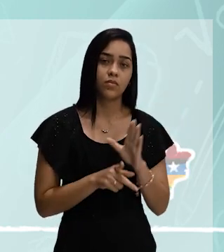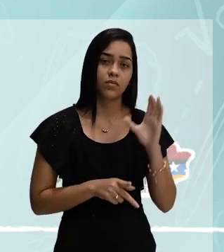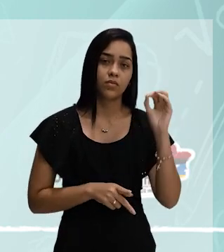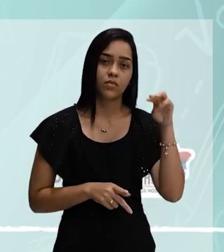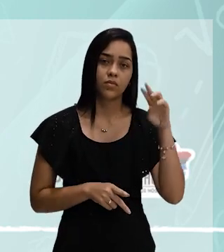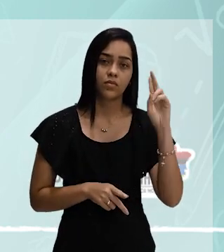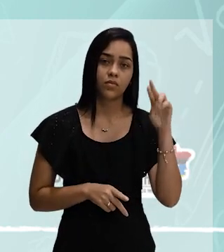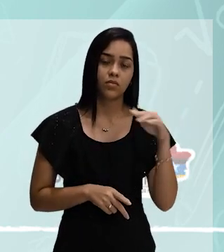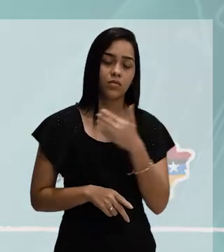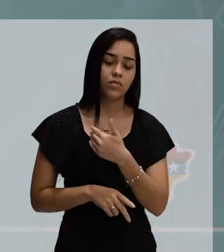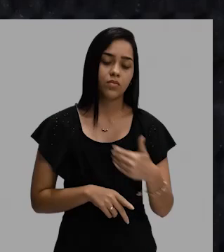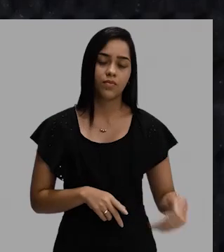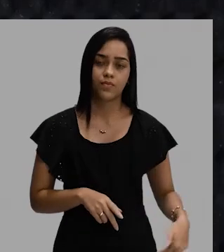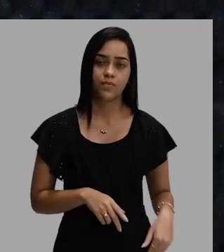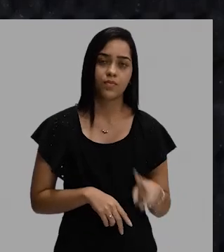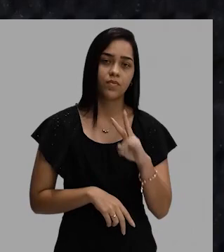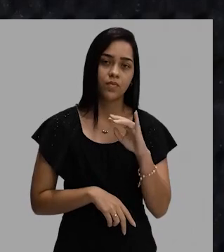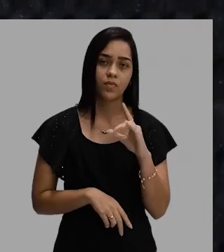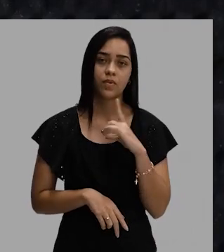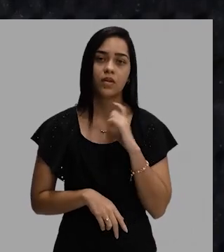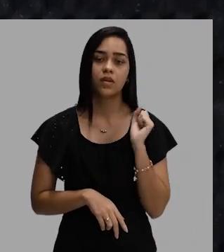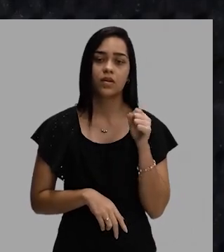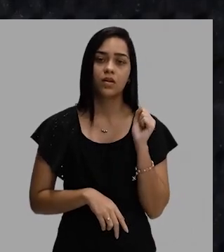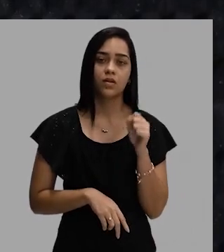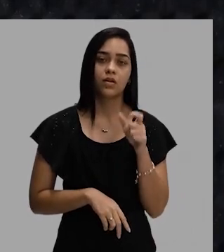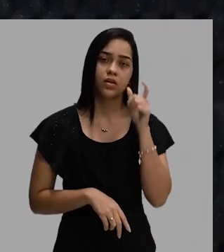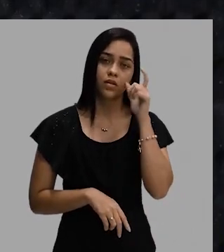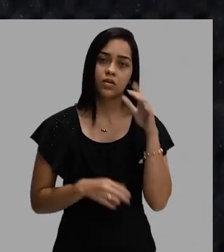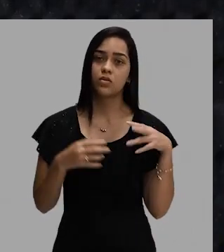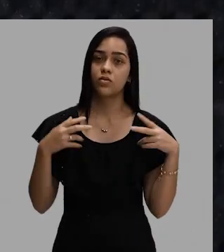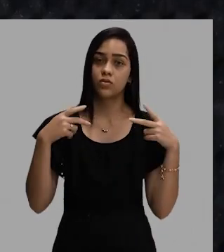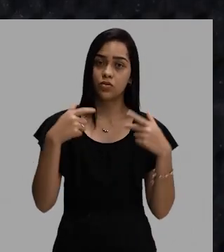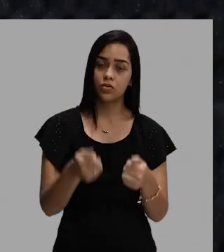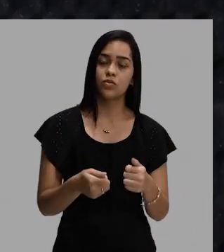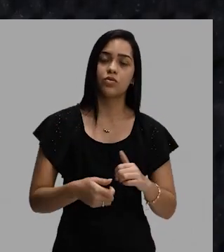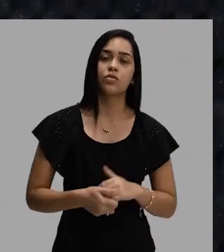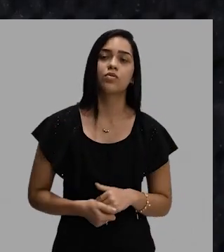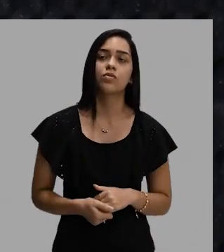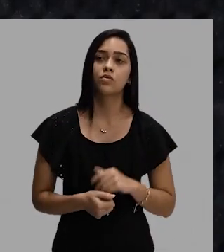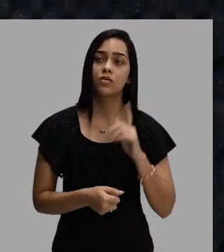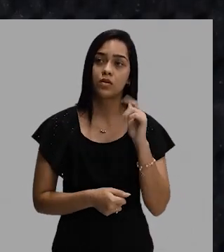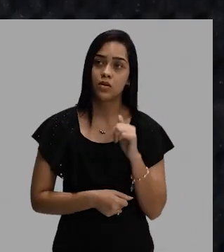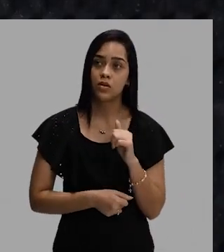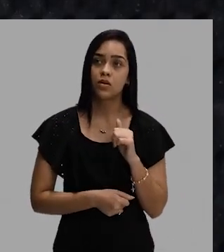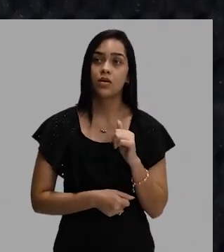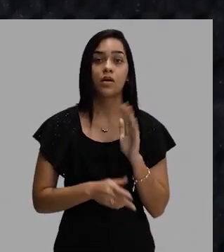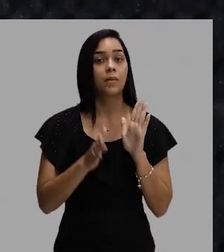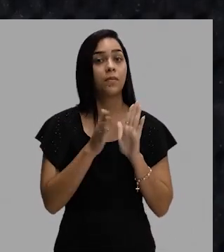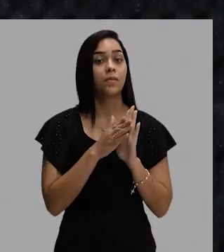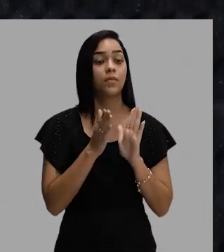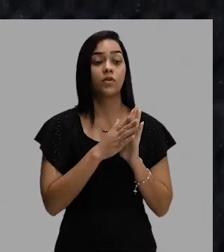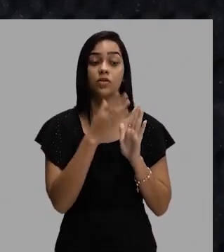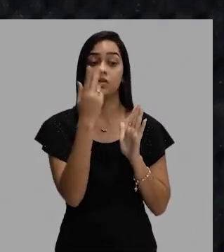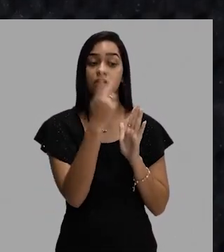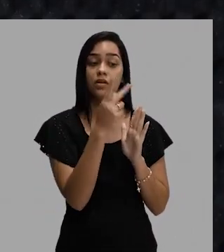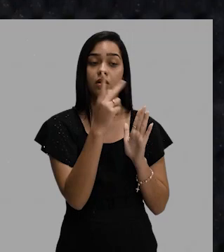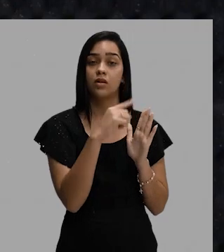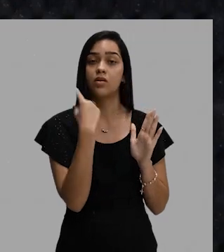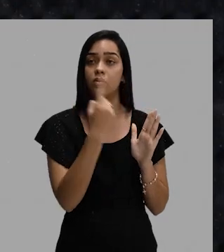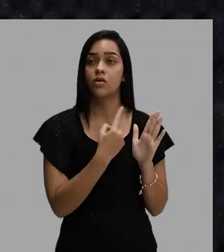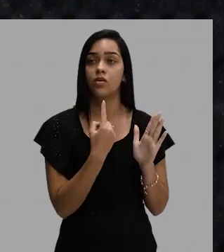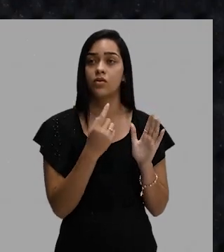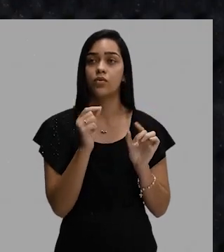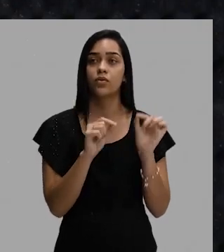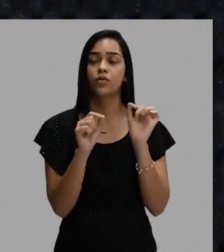um governo comum que vai atender aos interesses de todos. Gente, essa é a proposta. Nós não estamos